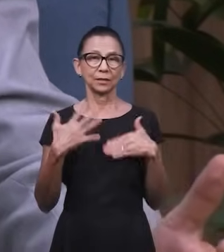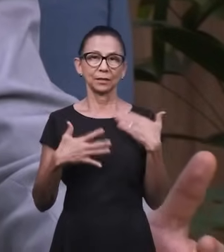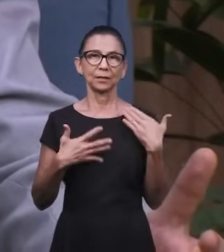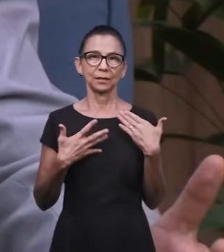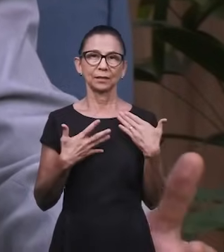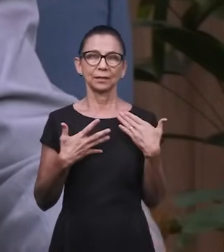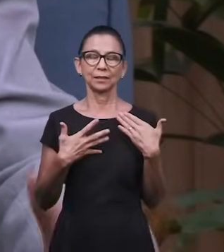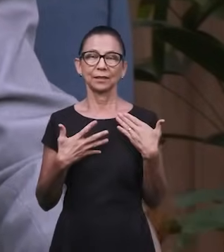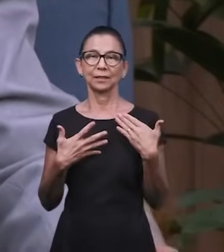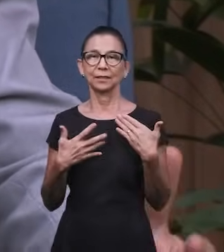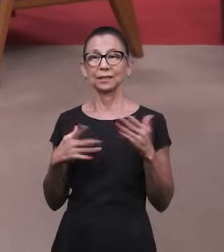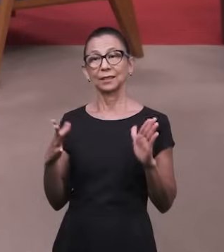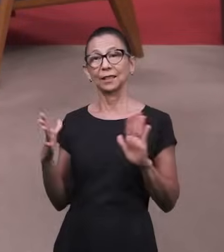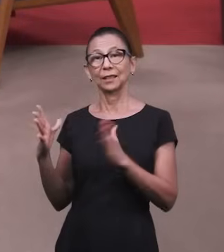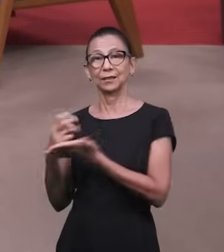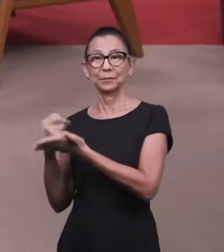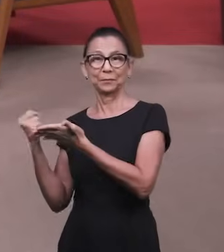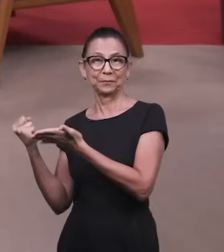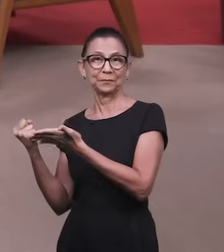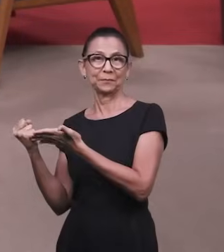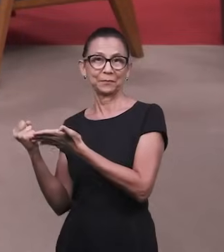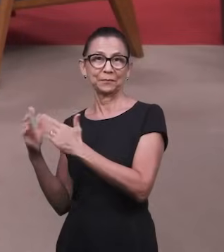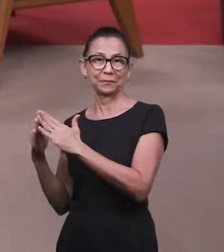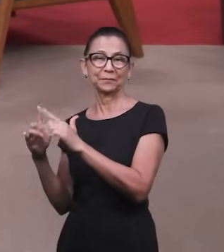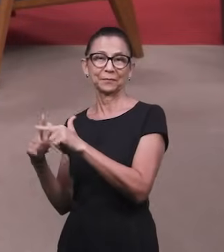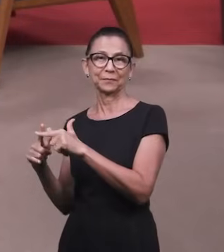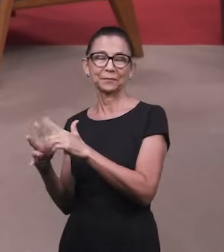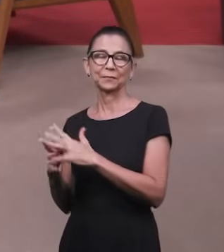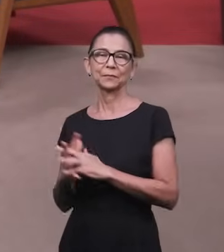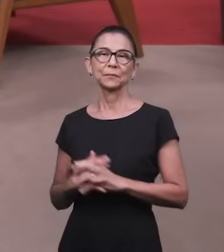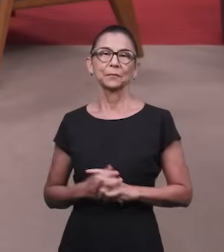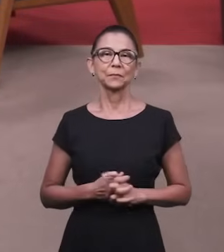de arrebatamento. Maravilha, hein? E esse texto? Bem,